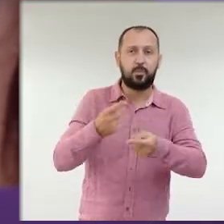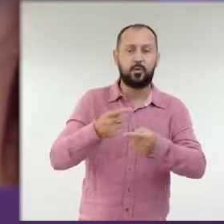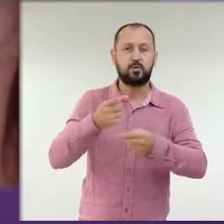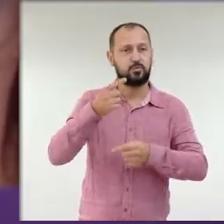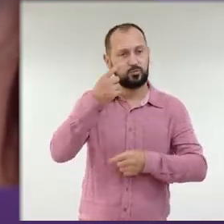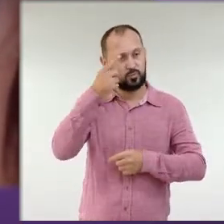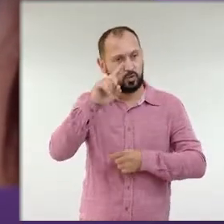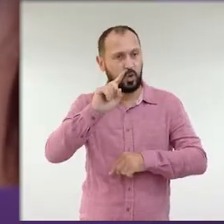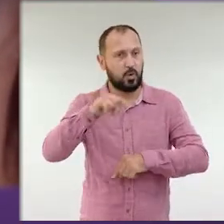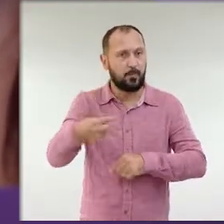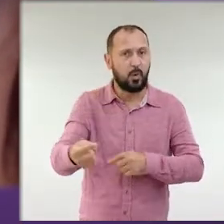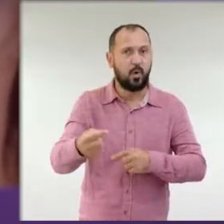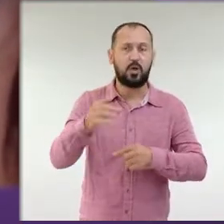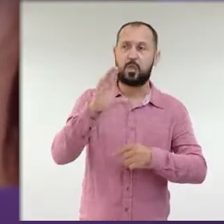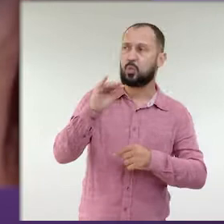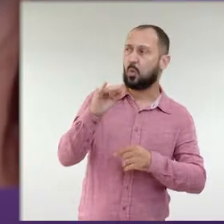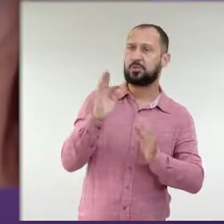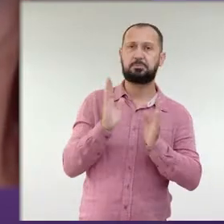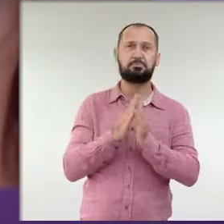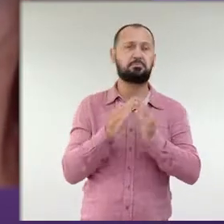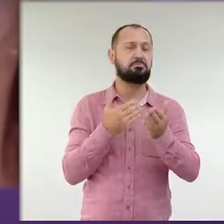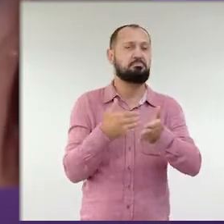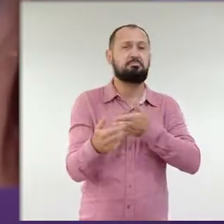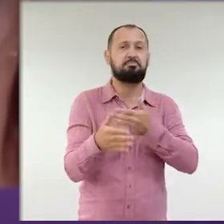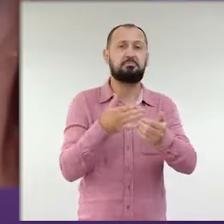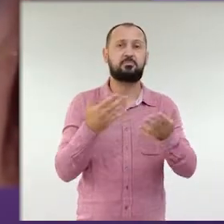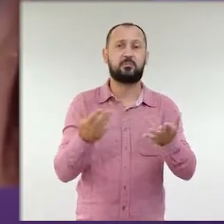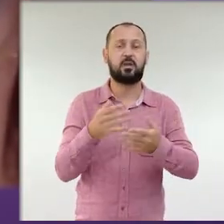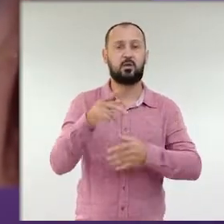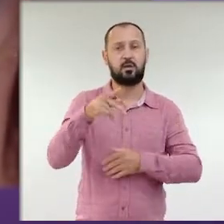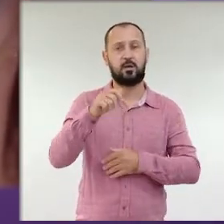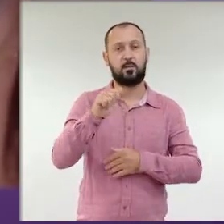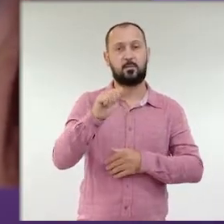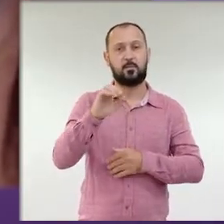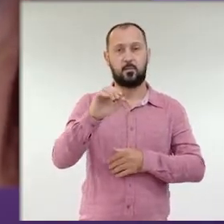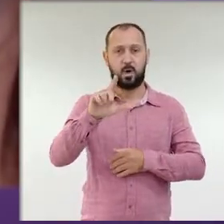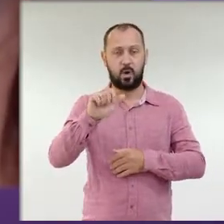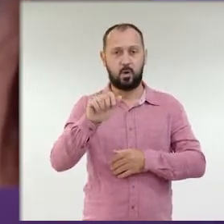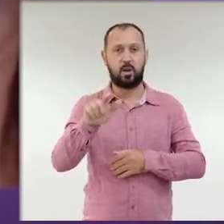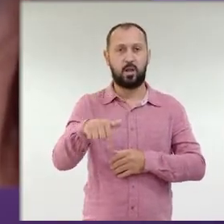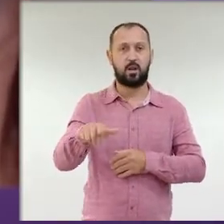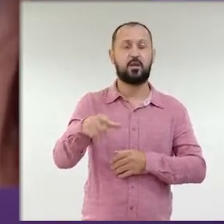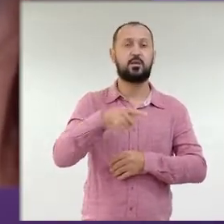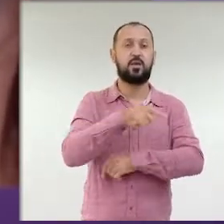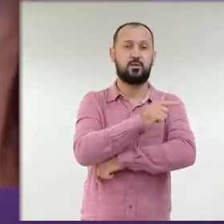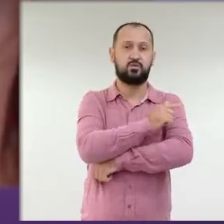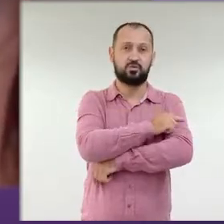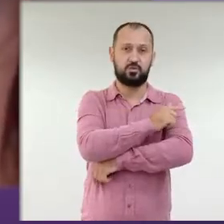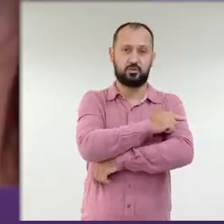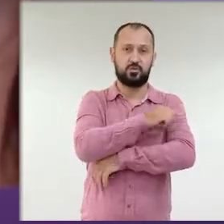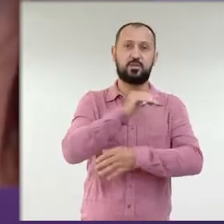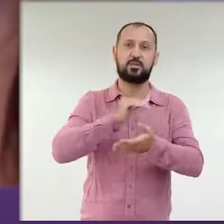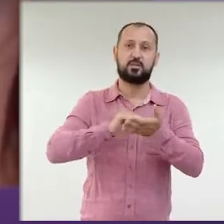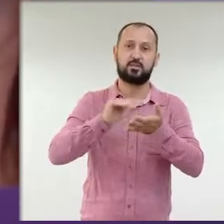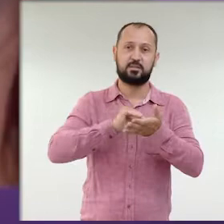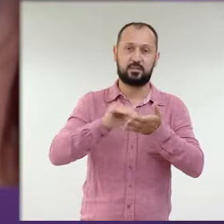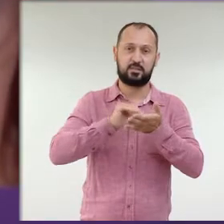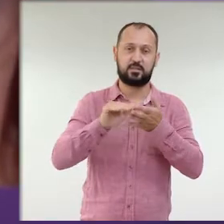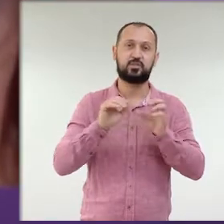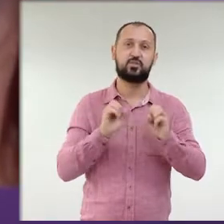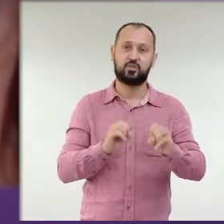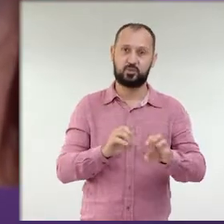no momento posterior, à noite em casa. E a Paola está com a gente hoje, ela que é gestora da Secretaria de Estado